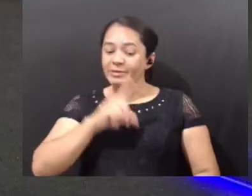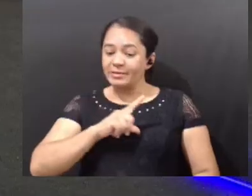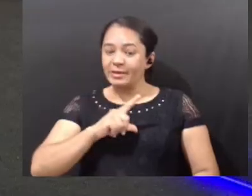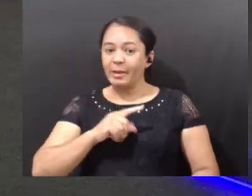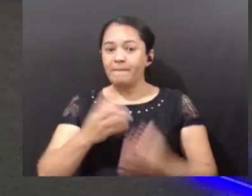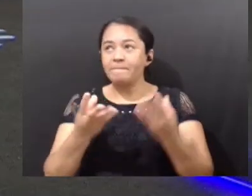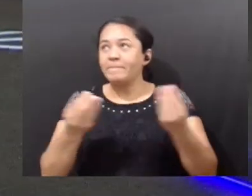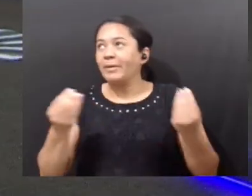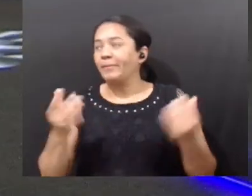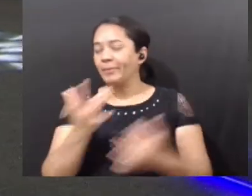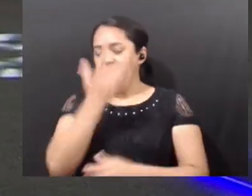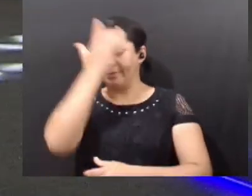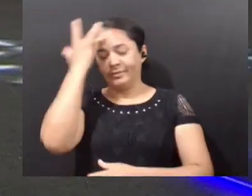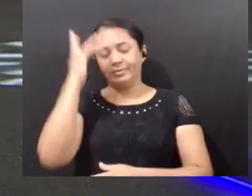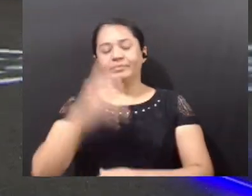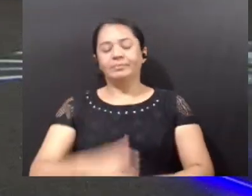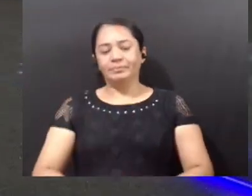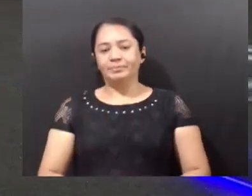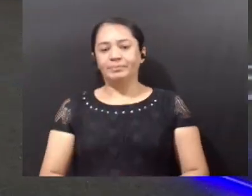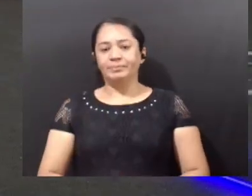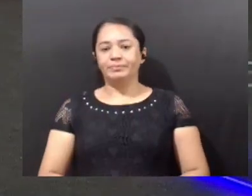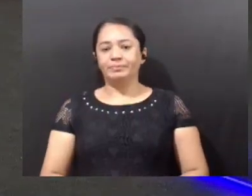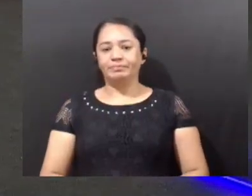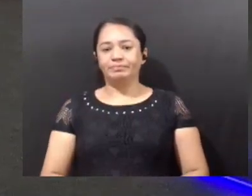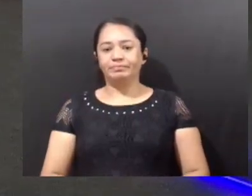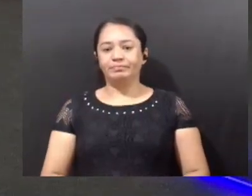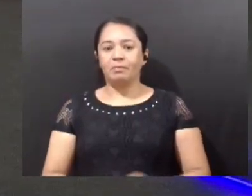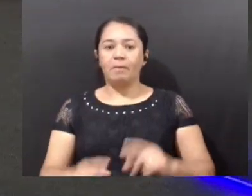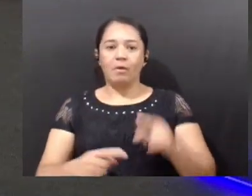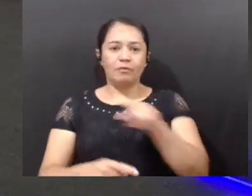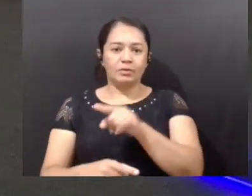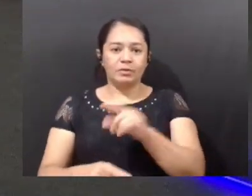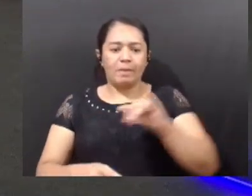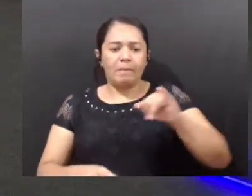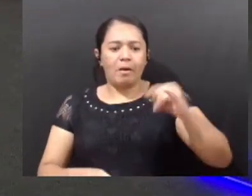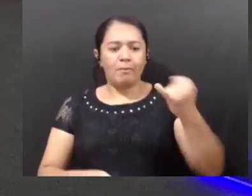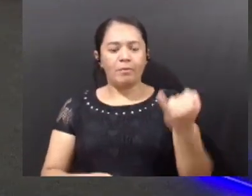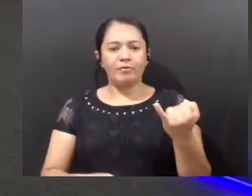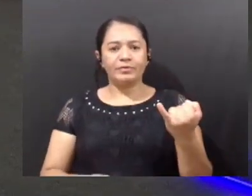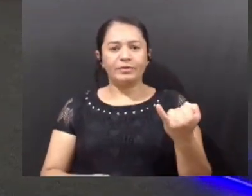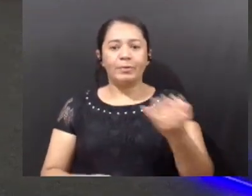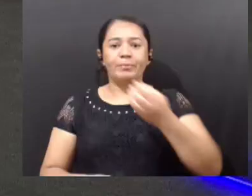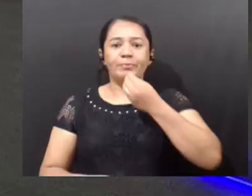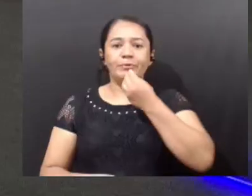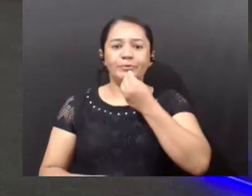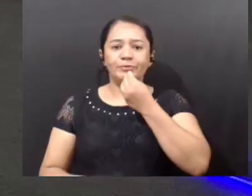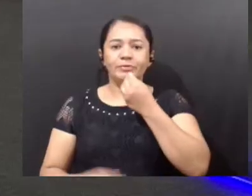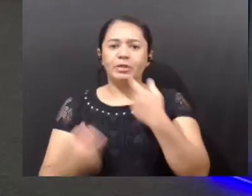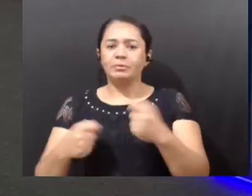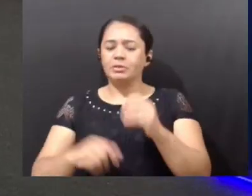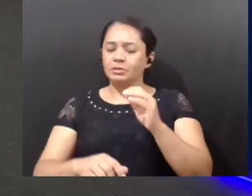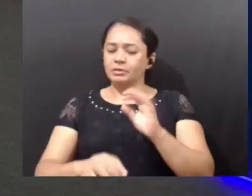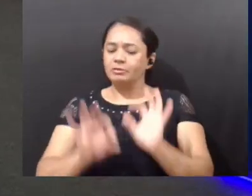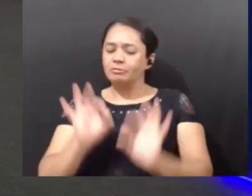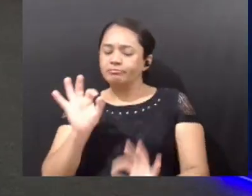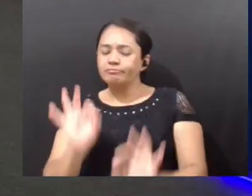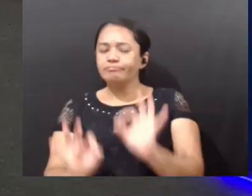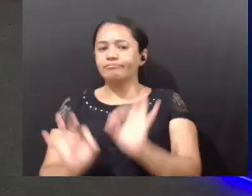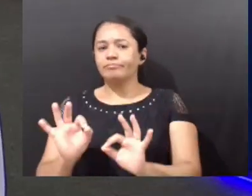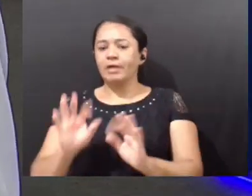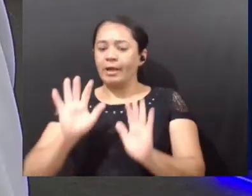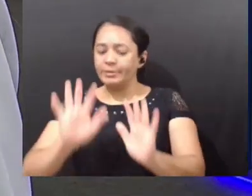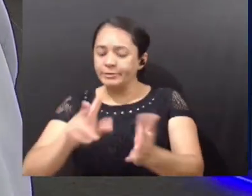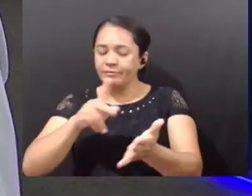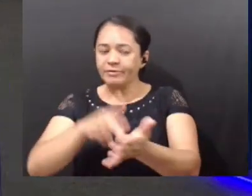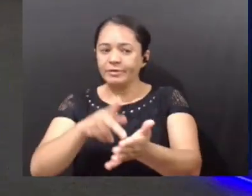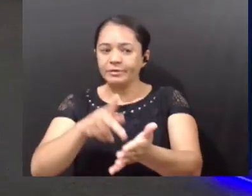pessoas, né? Então, mas você, para aproveitar essa oportunidade, tem que se preparar, essa é a verdade, né? Então,